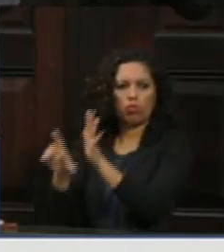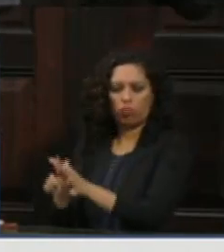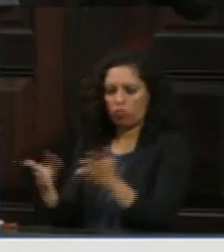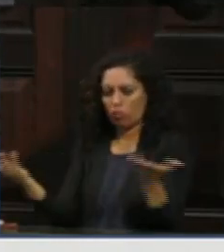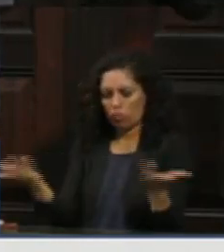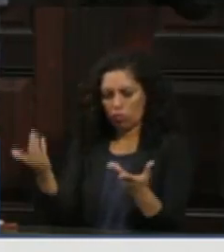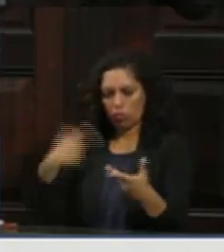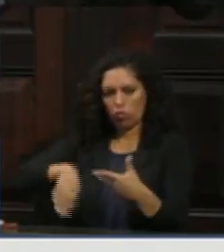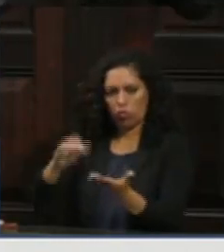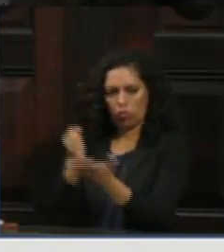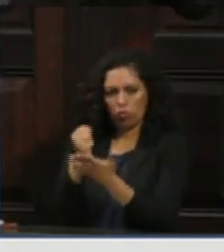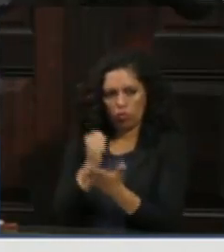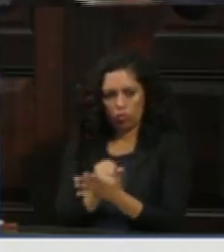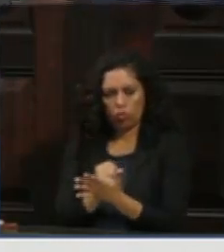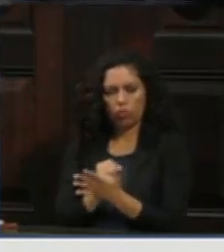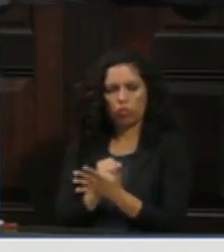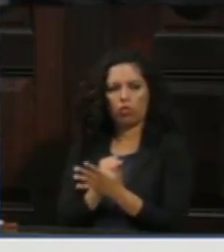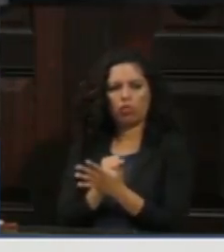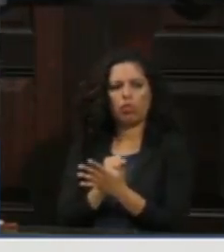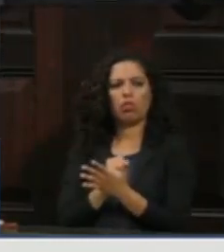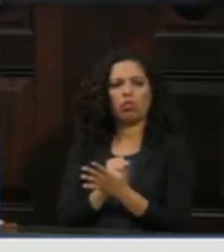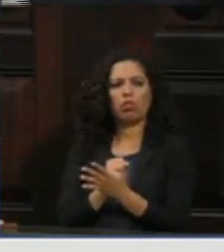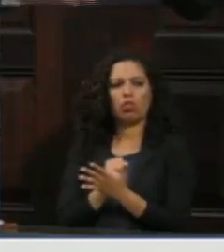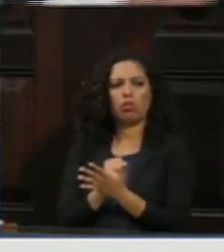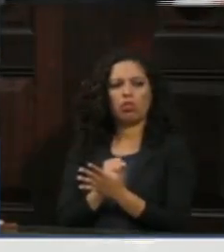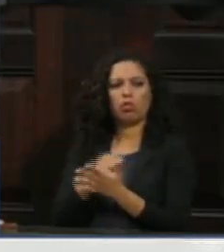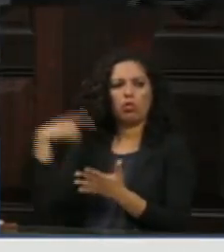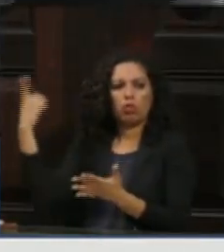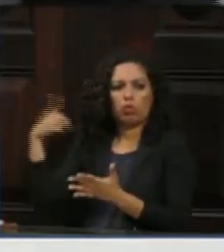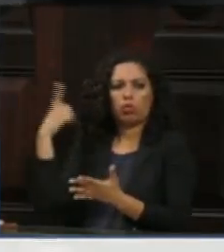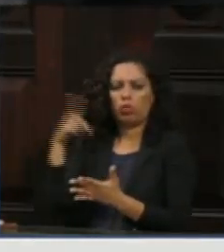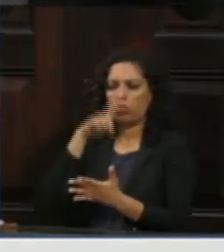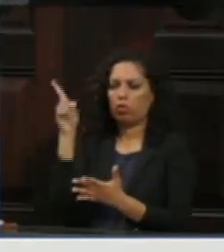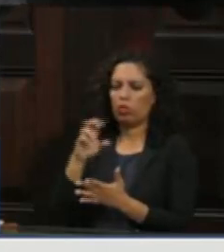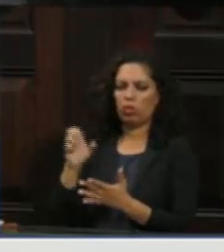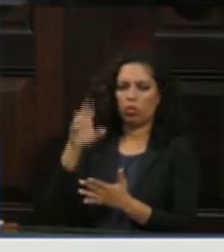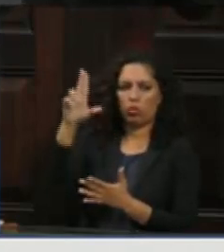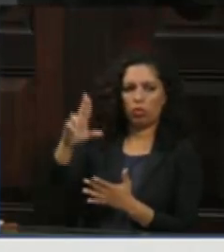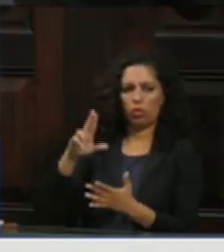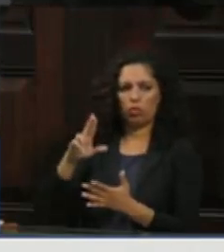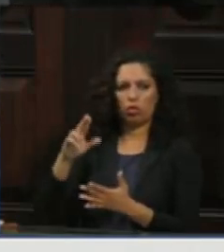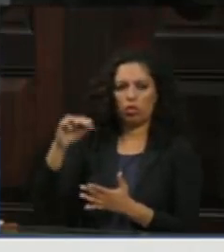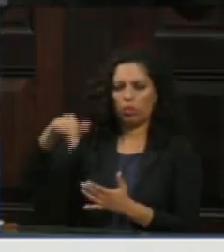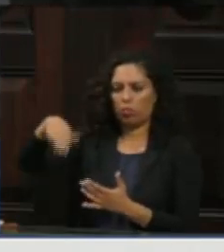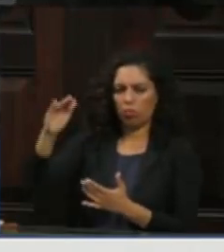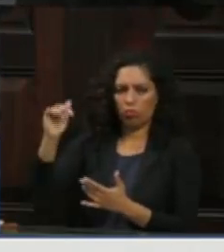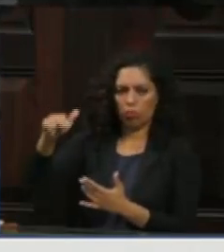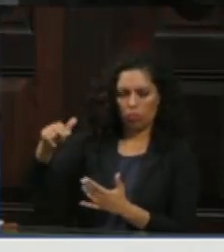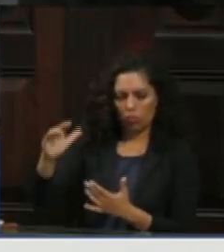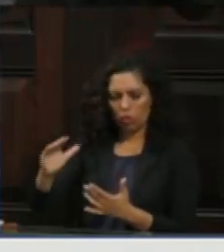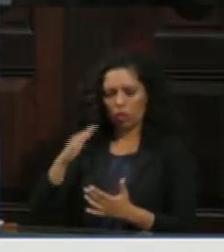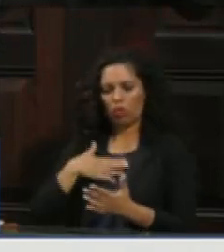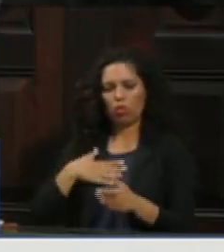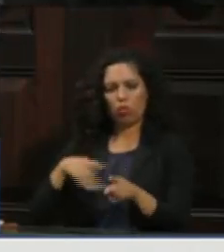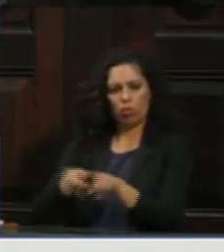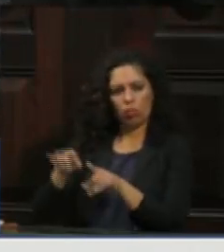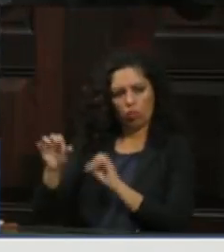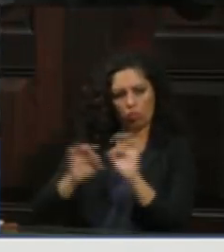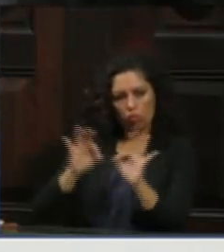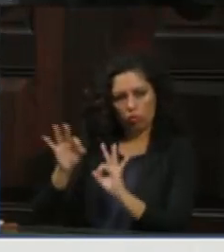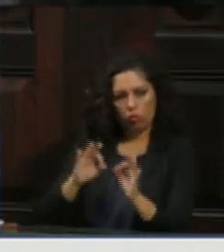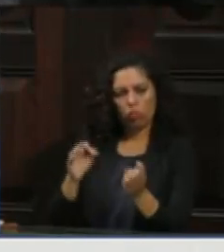Fundação CCIERJ e consagra que entre os integrantes do Conselho Superior desta importante fundação estadual, agora